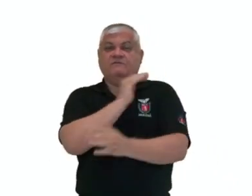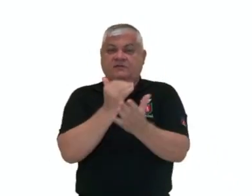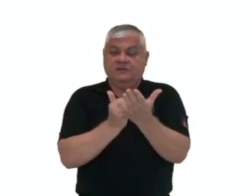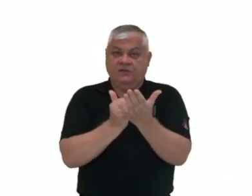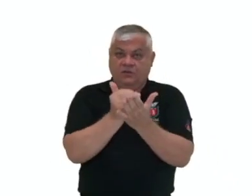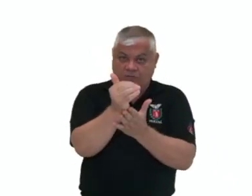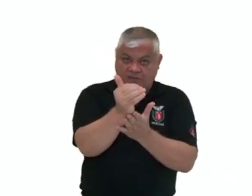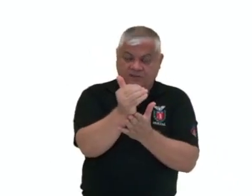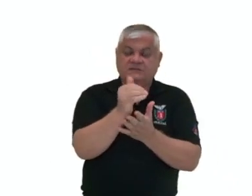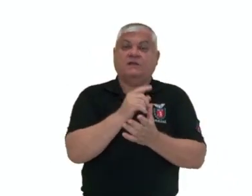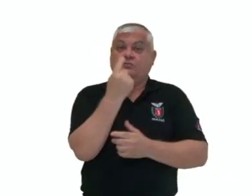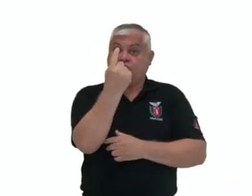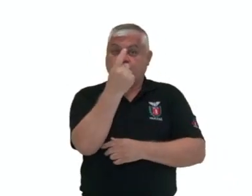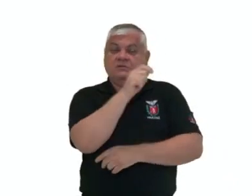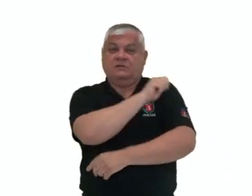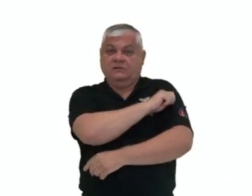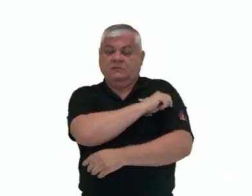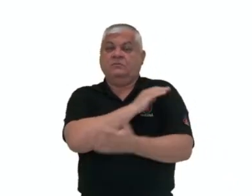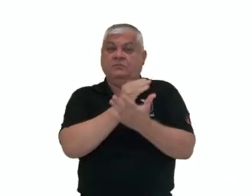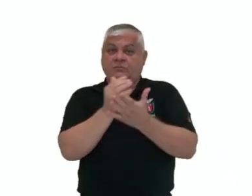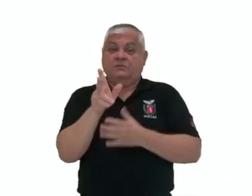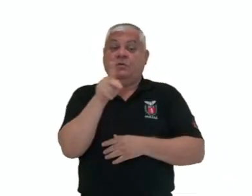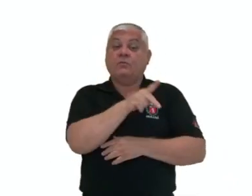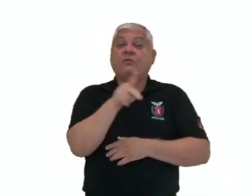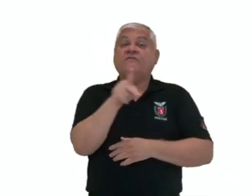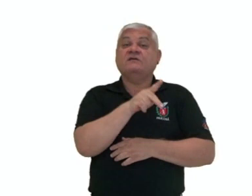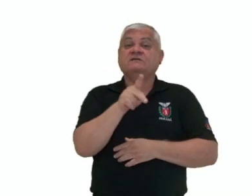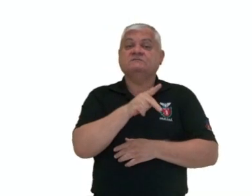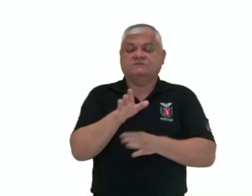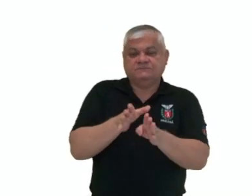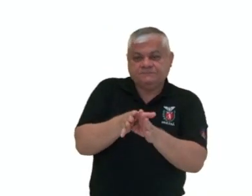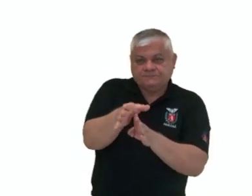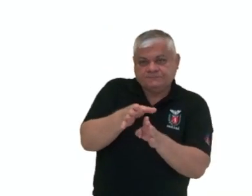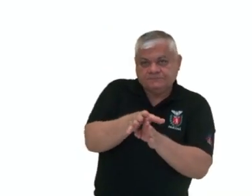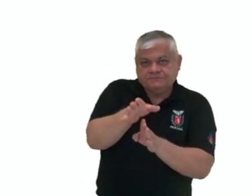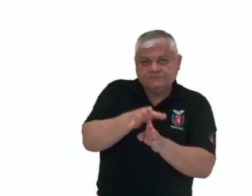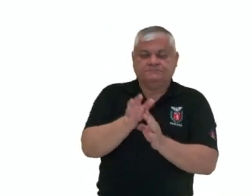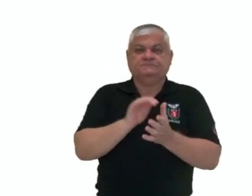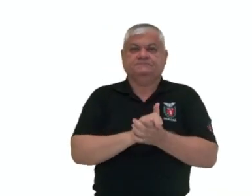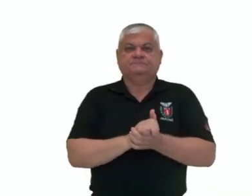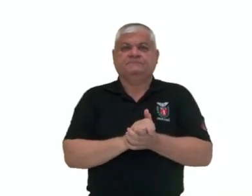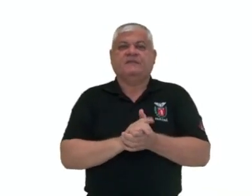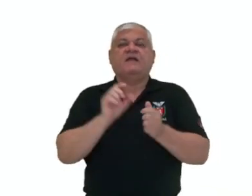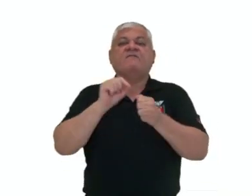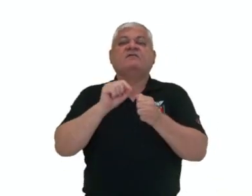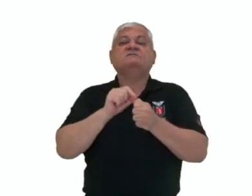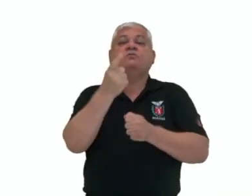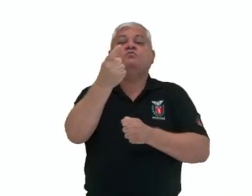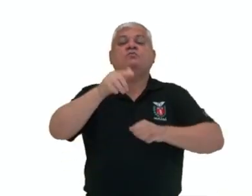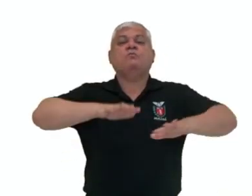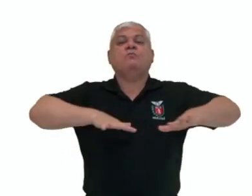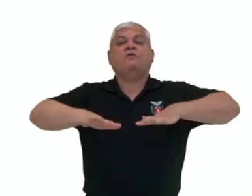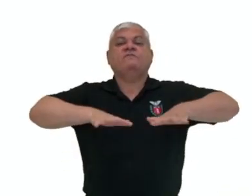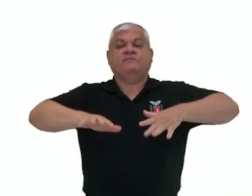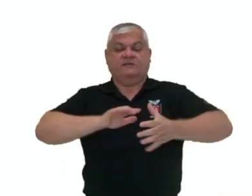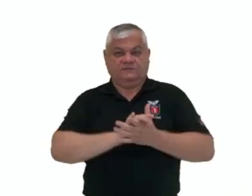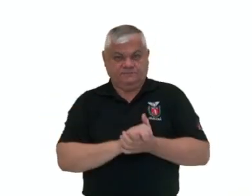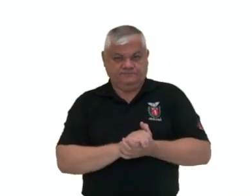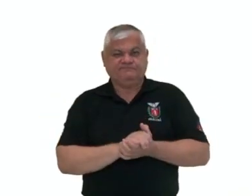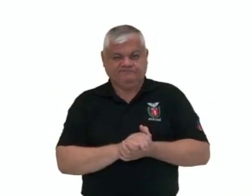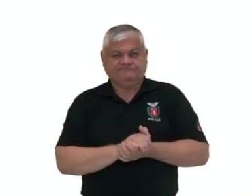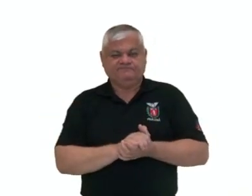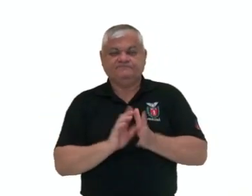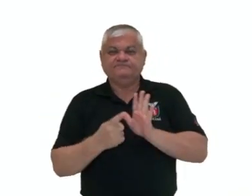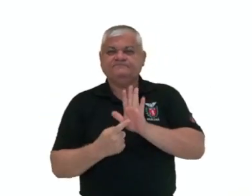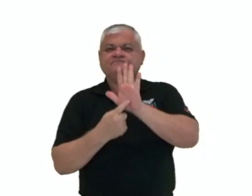nossa atividade, né, ao comando do professor. Ele vai realizar um movimento de luta para